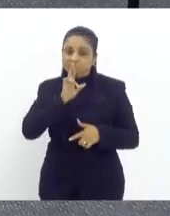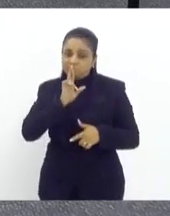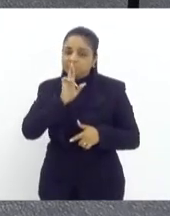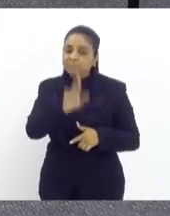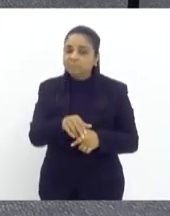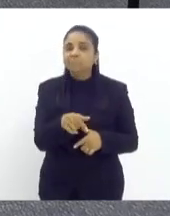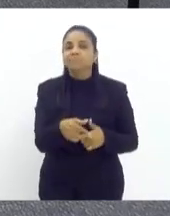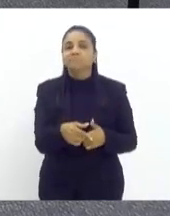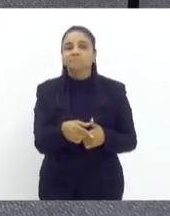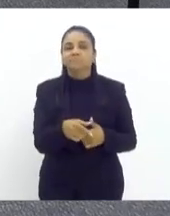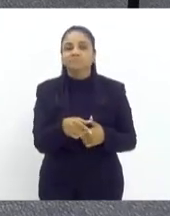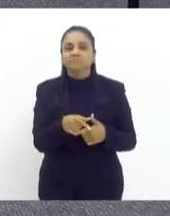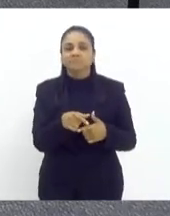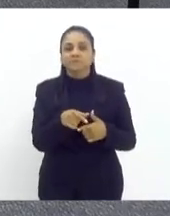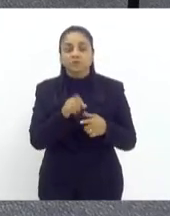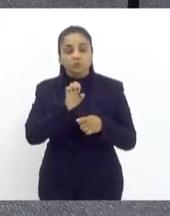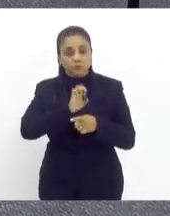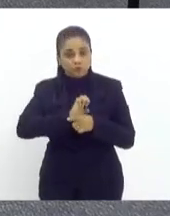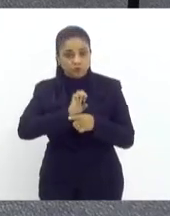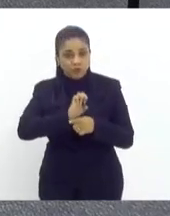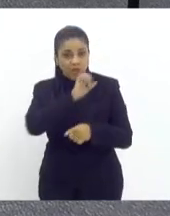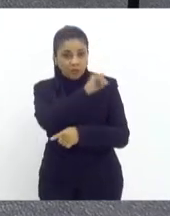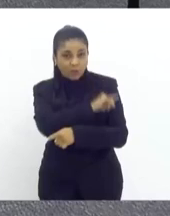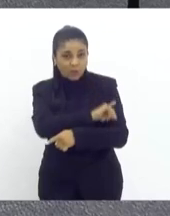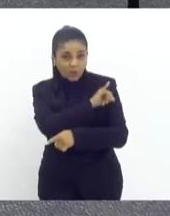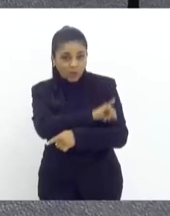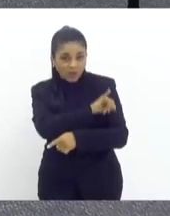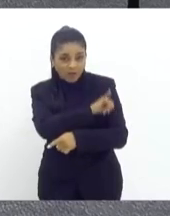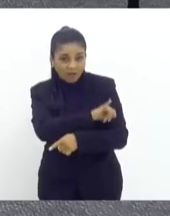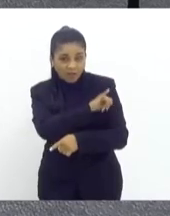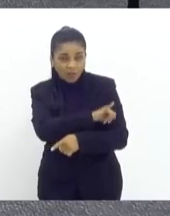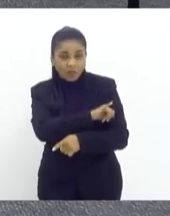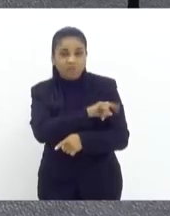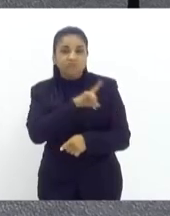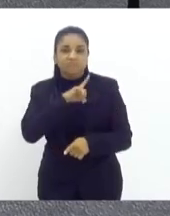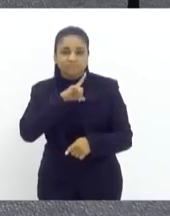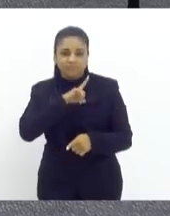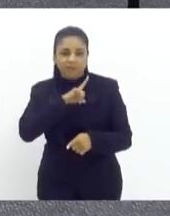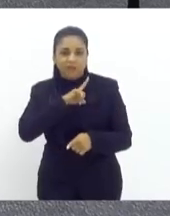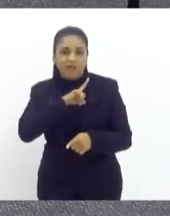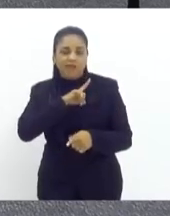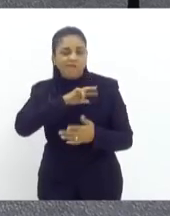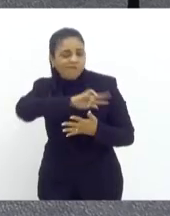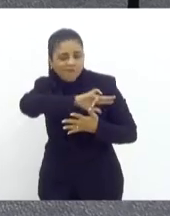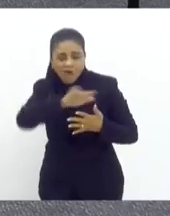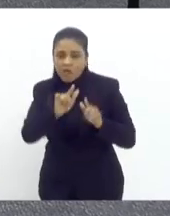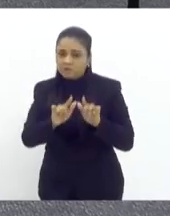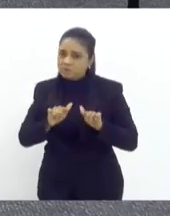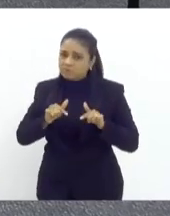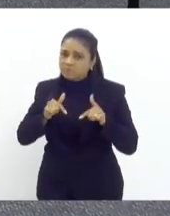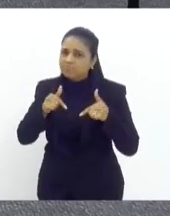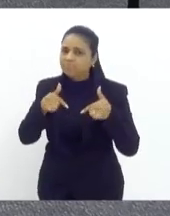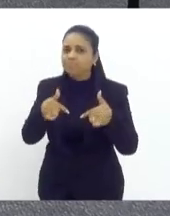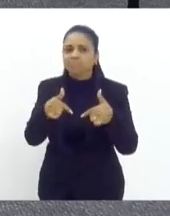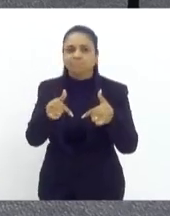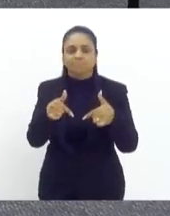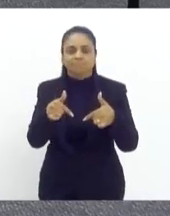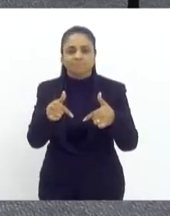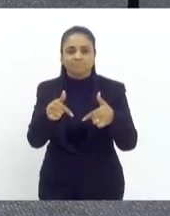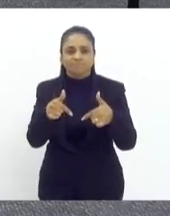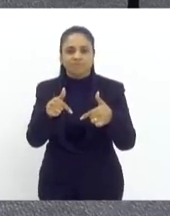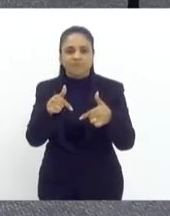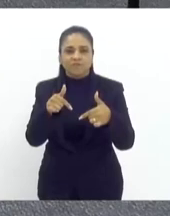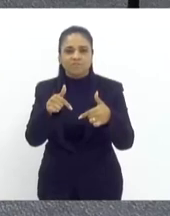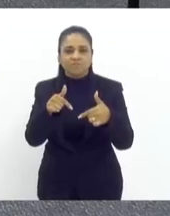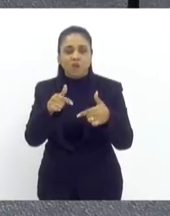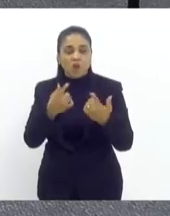resposta no estado do Rio de Janeiro a gente tem amplas iniciativas que vão na